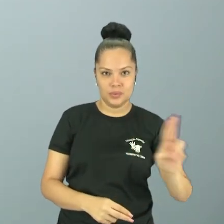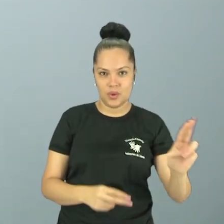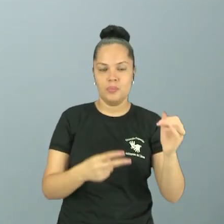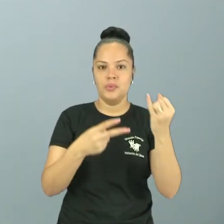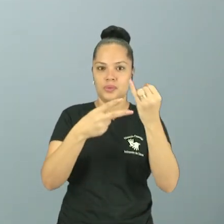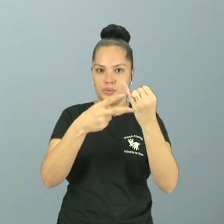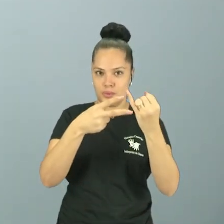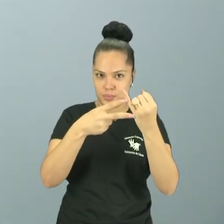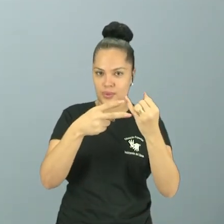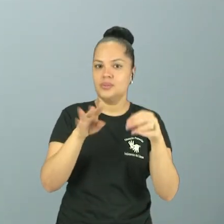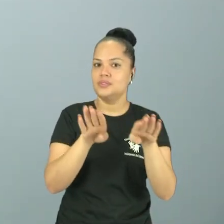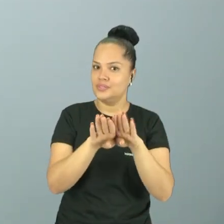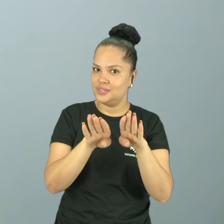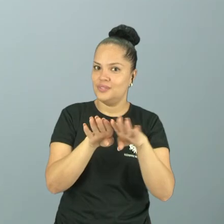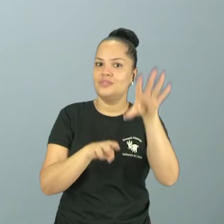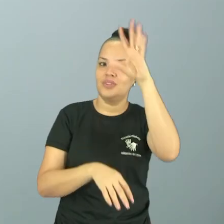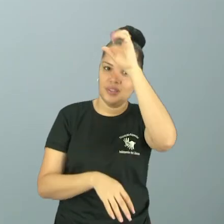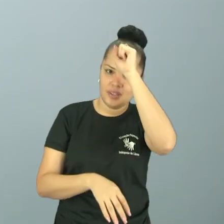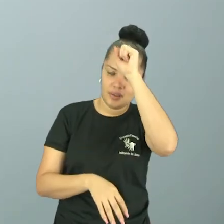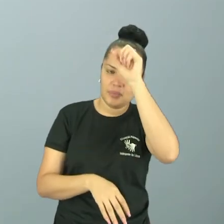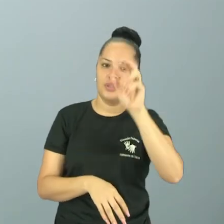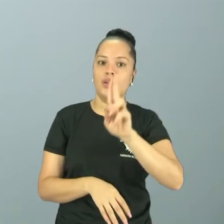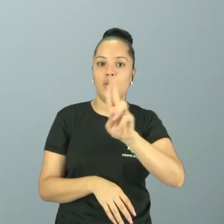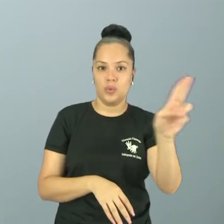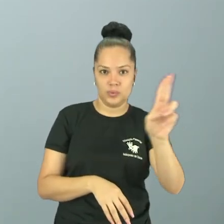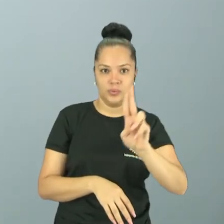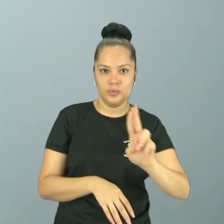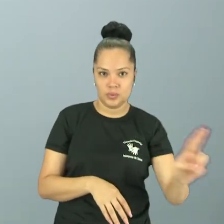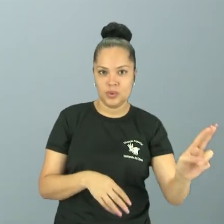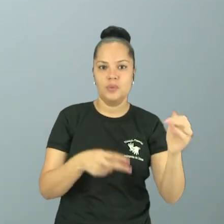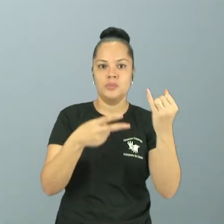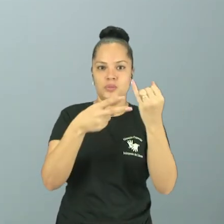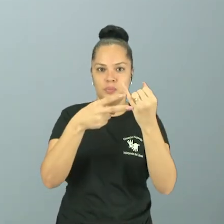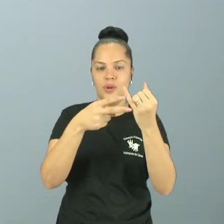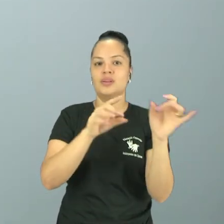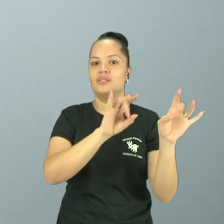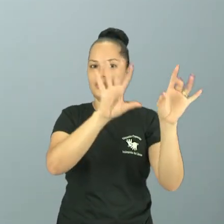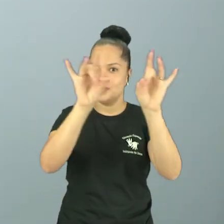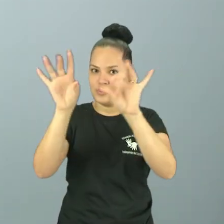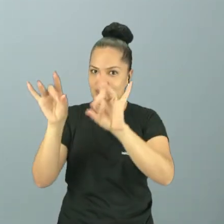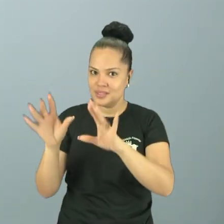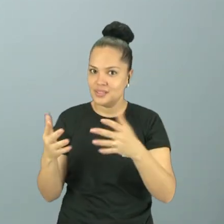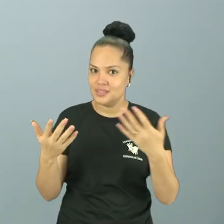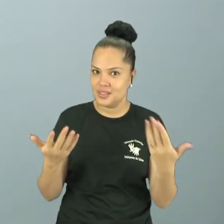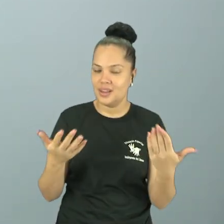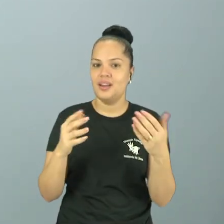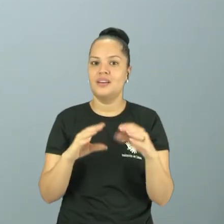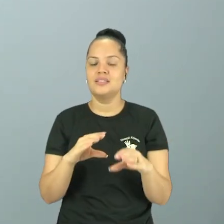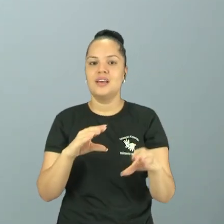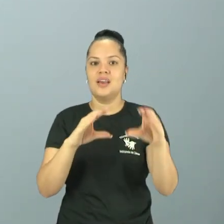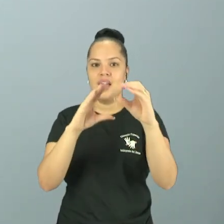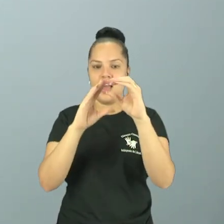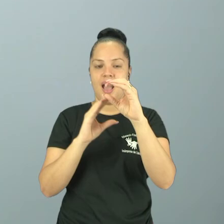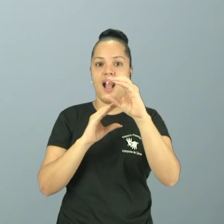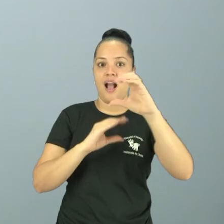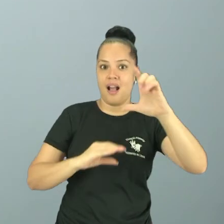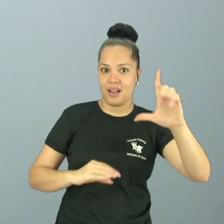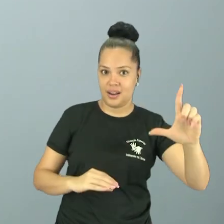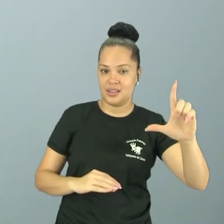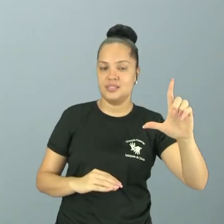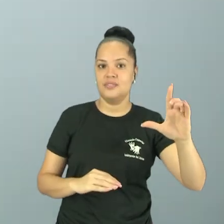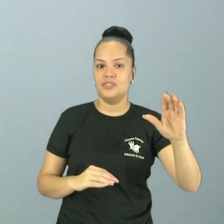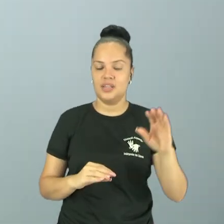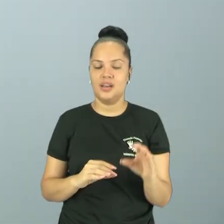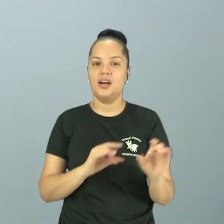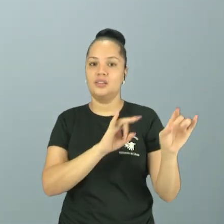polígono, não foi? A gente aprendeu como é que é o nome de alguns polígonos especiais aí, que ele pode ser classificado aí, receber um nome especial